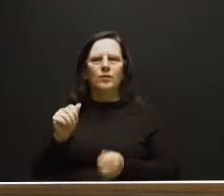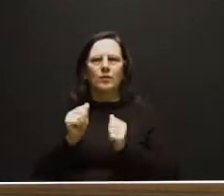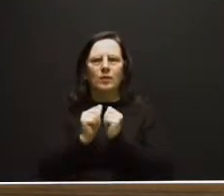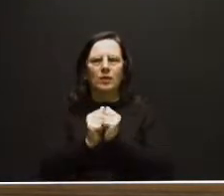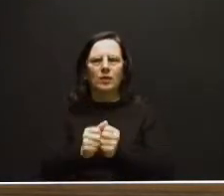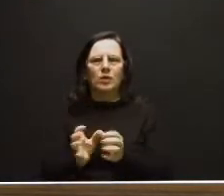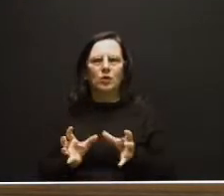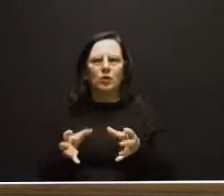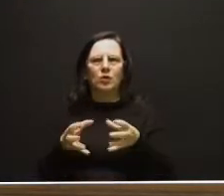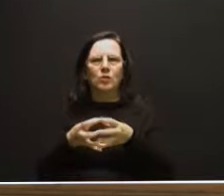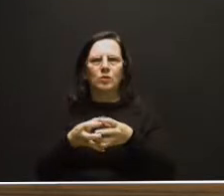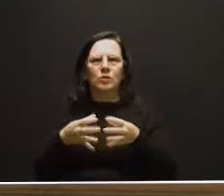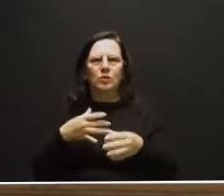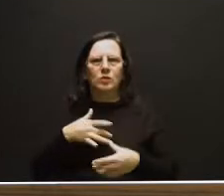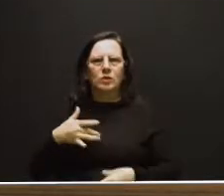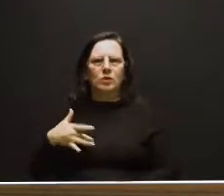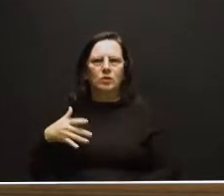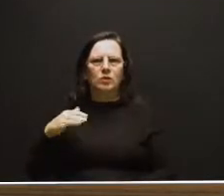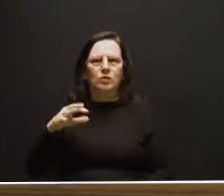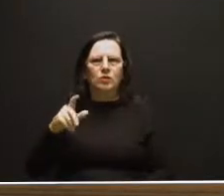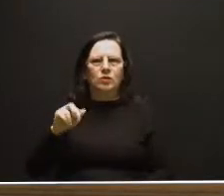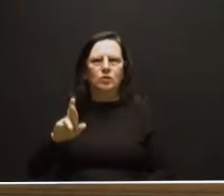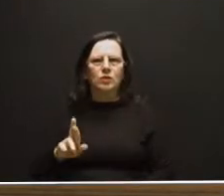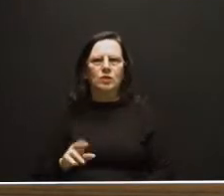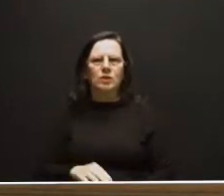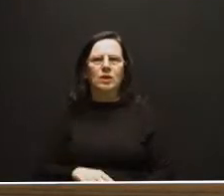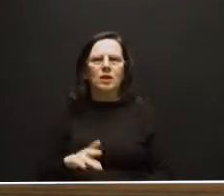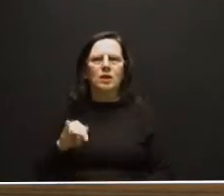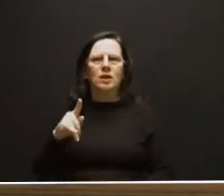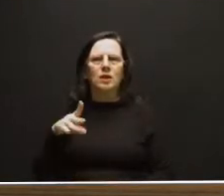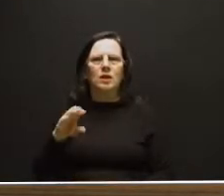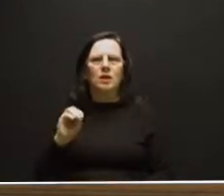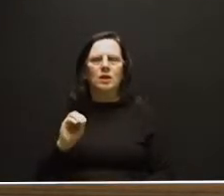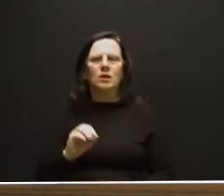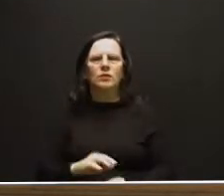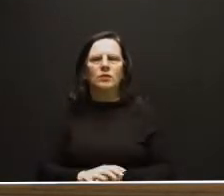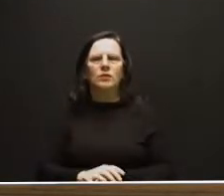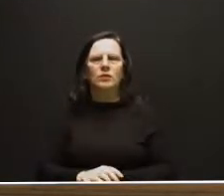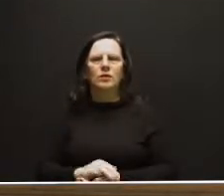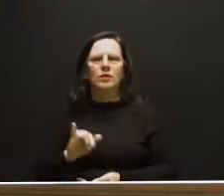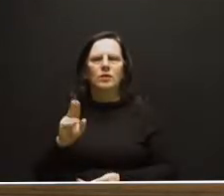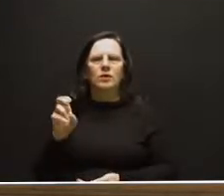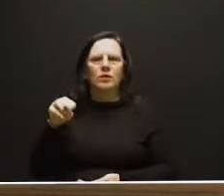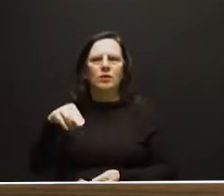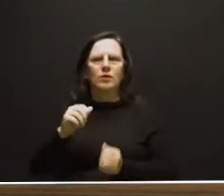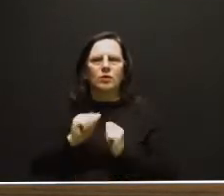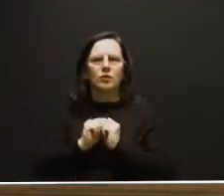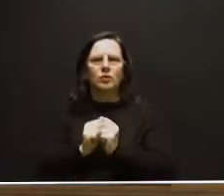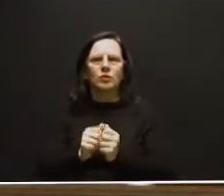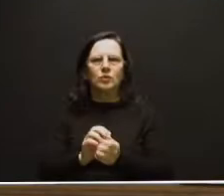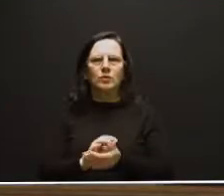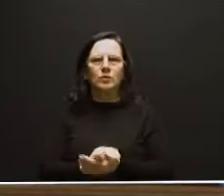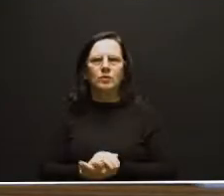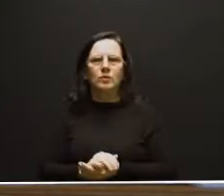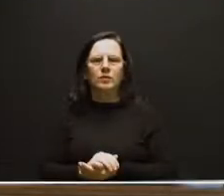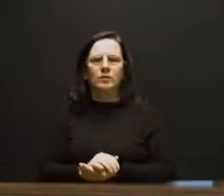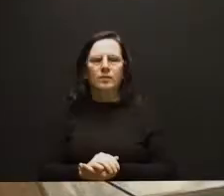comissão de saúde jair ferreira lucas presidente laelson batista santos vice-presidente e vanda silva membro